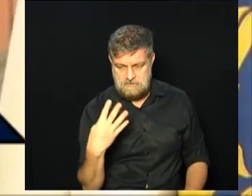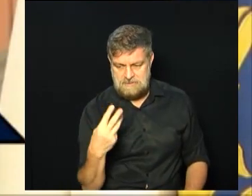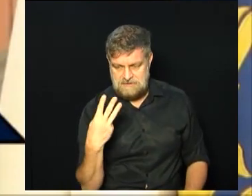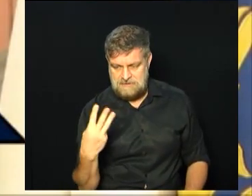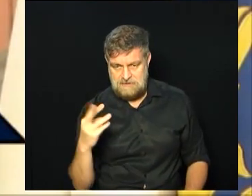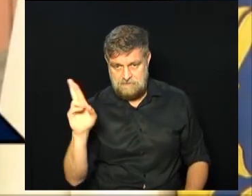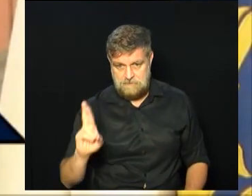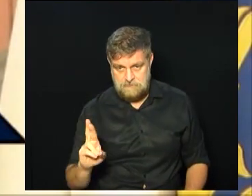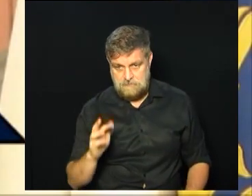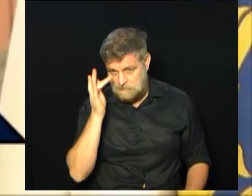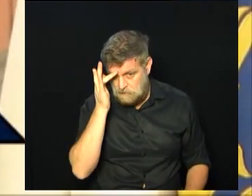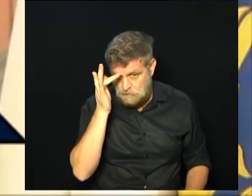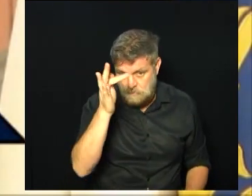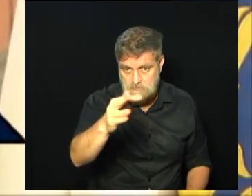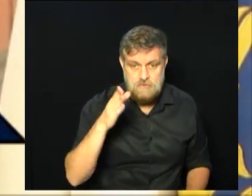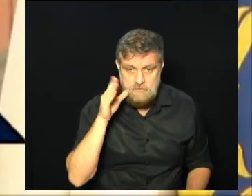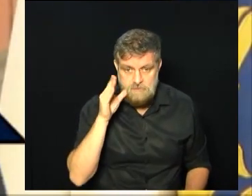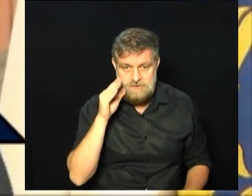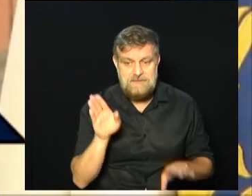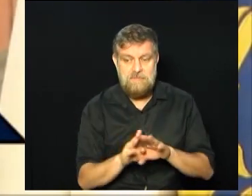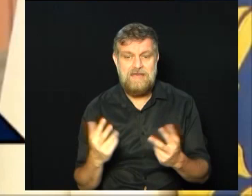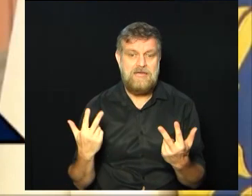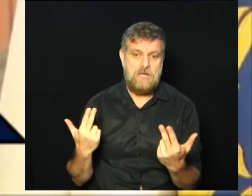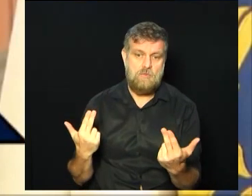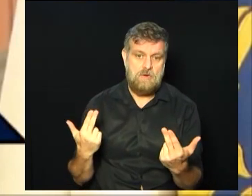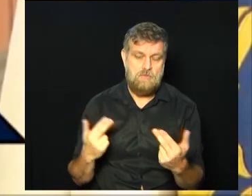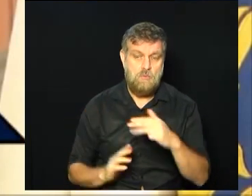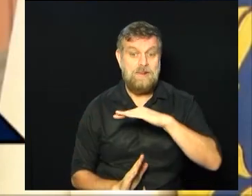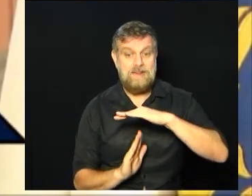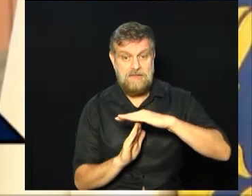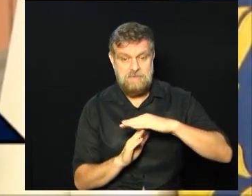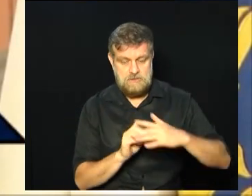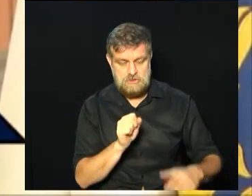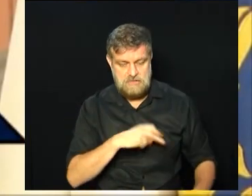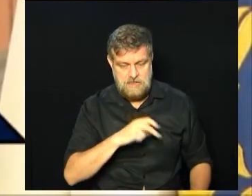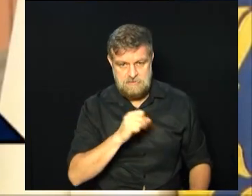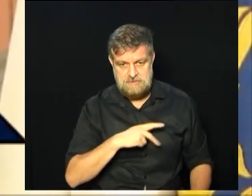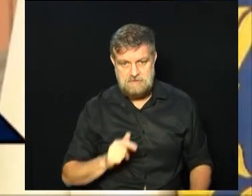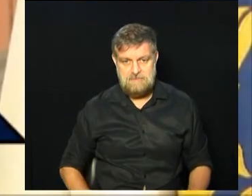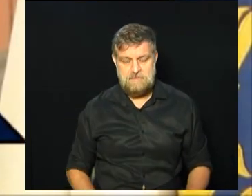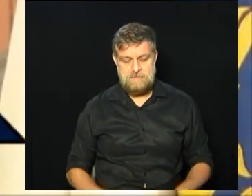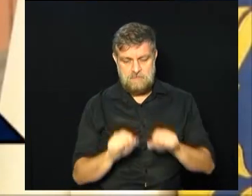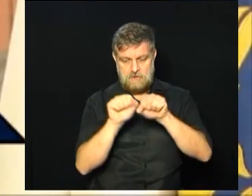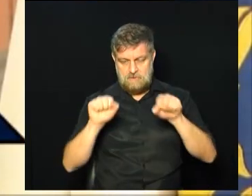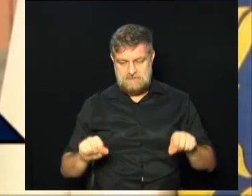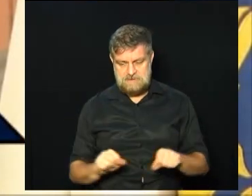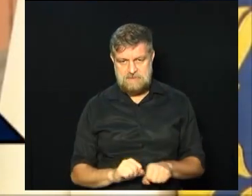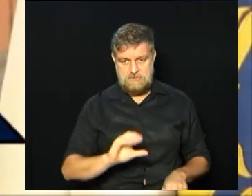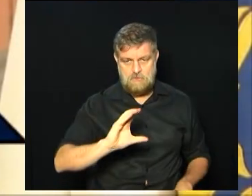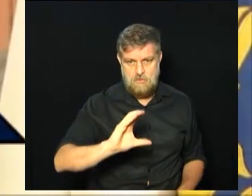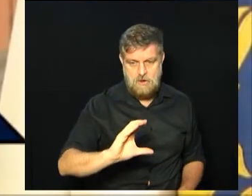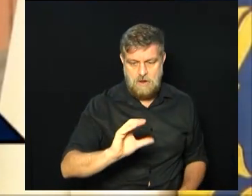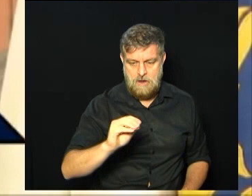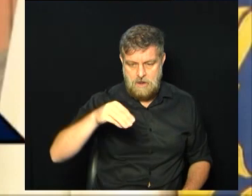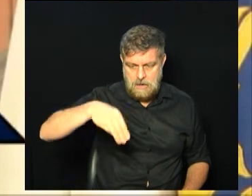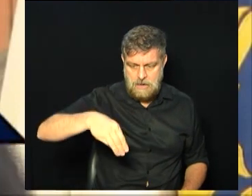6.433, os futuros servidores também o terão. Do ponto de vista de sistema Camprev, não mexe nada, porque